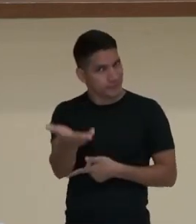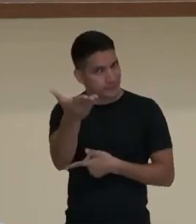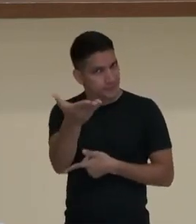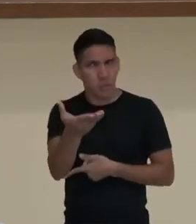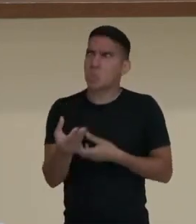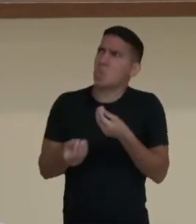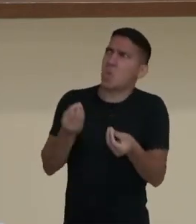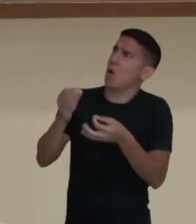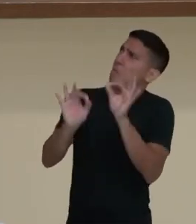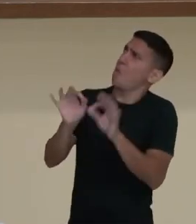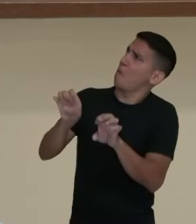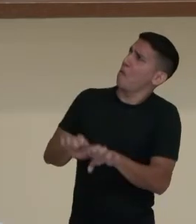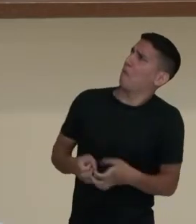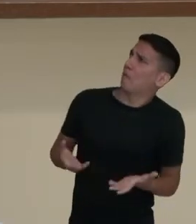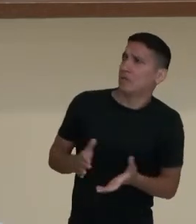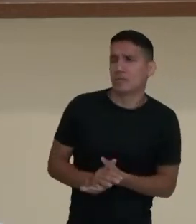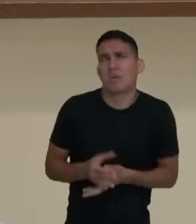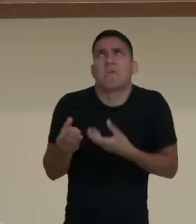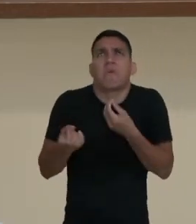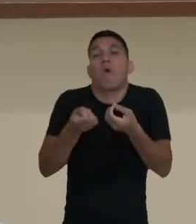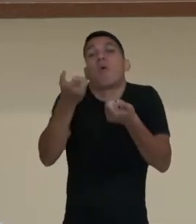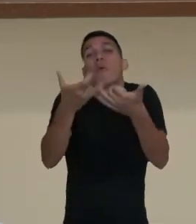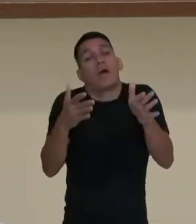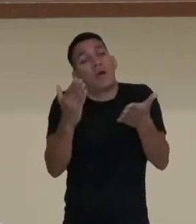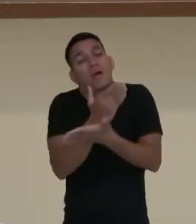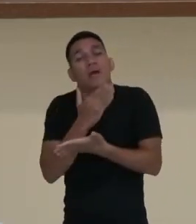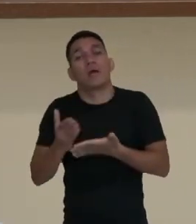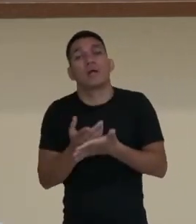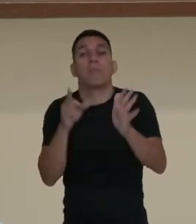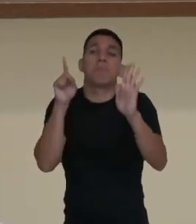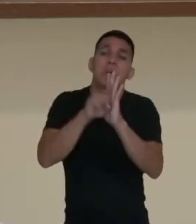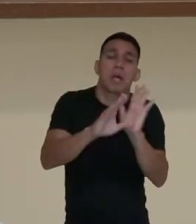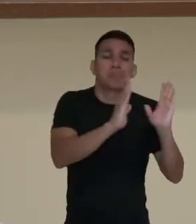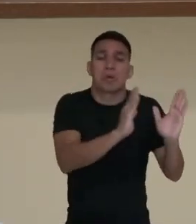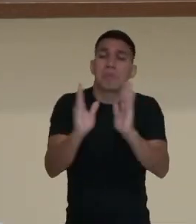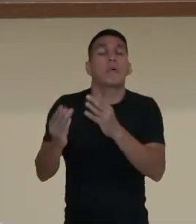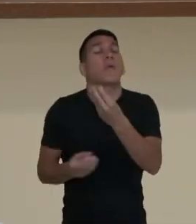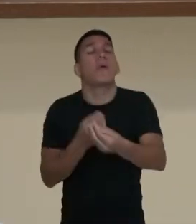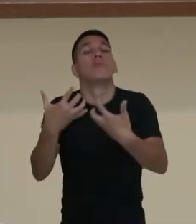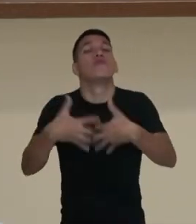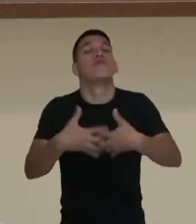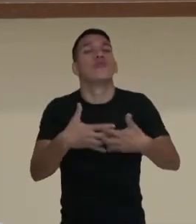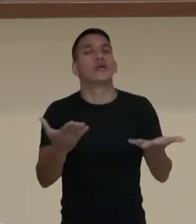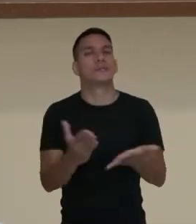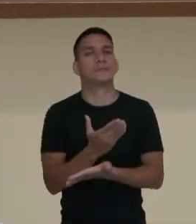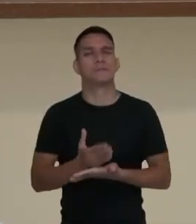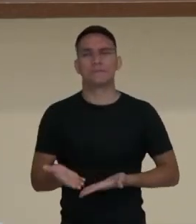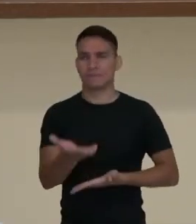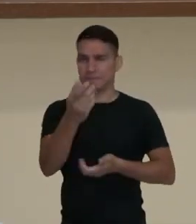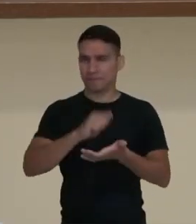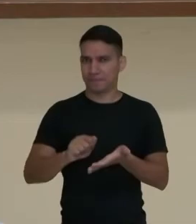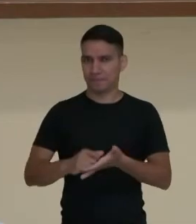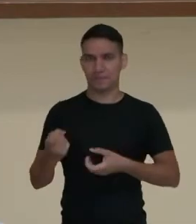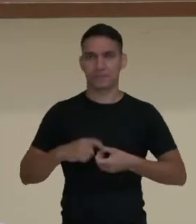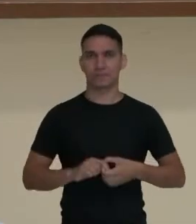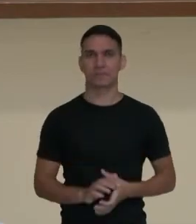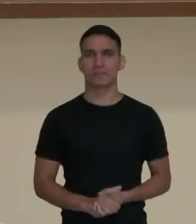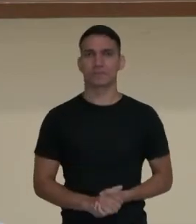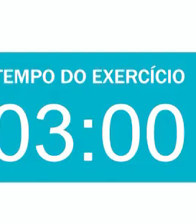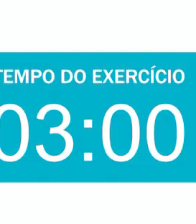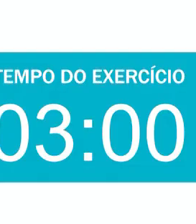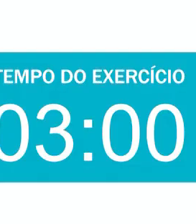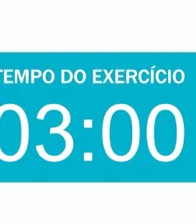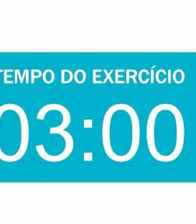assim estruturado, professor? Como que ele é dividido? Primeiro uma coisa, depois outra. Como que é a divisão dele? Escreve lá, já já eu